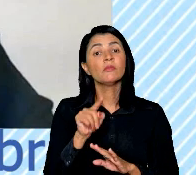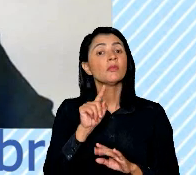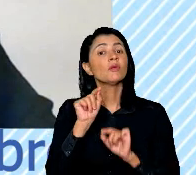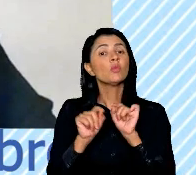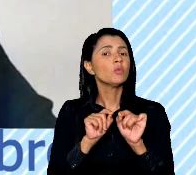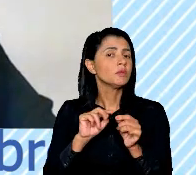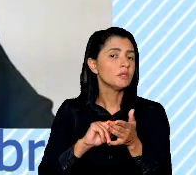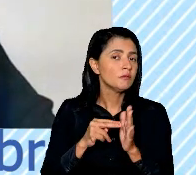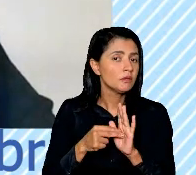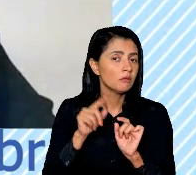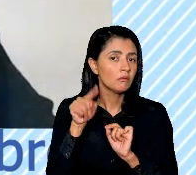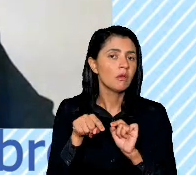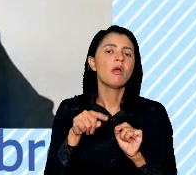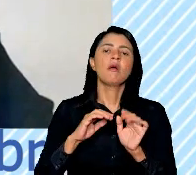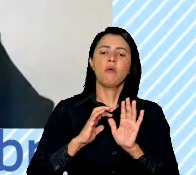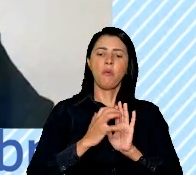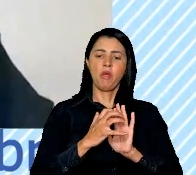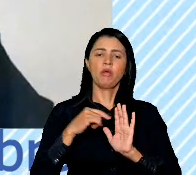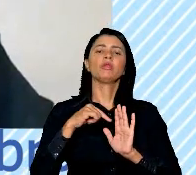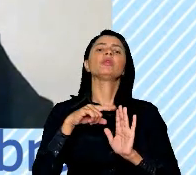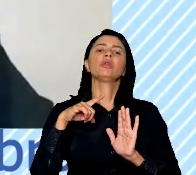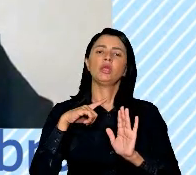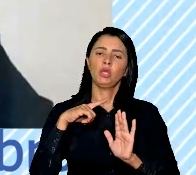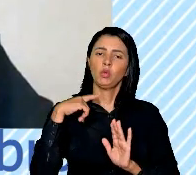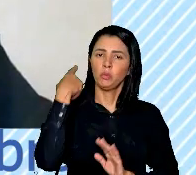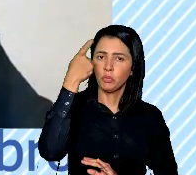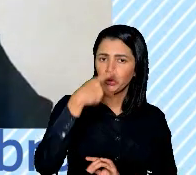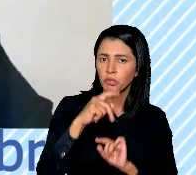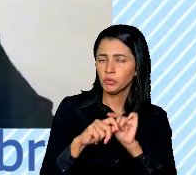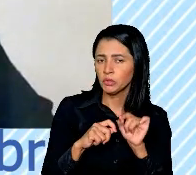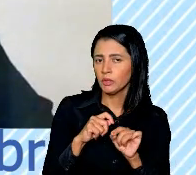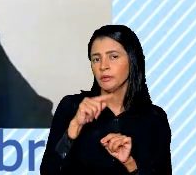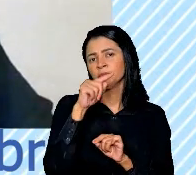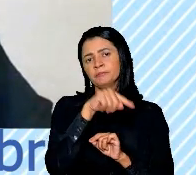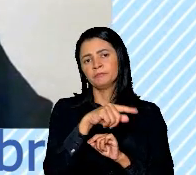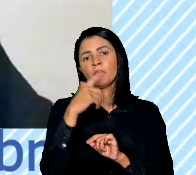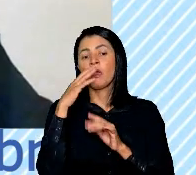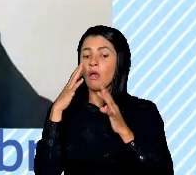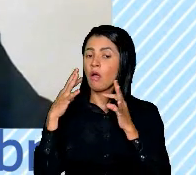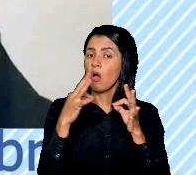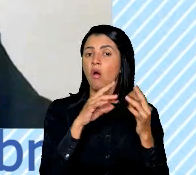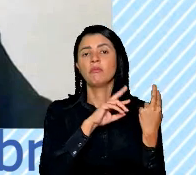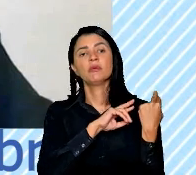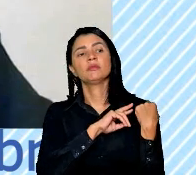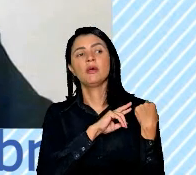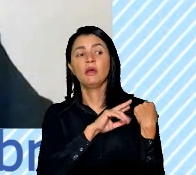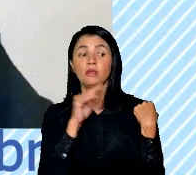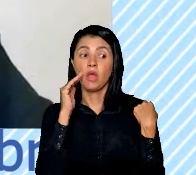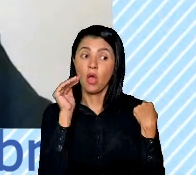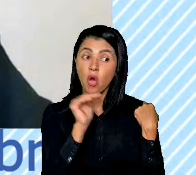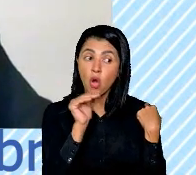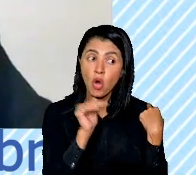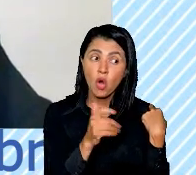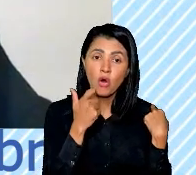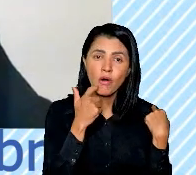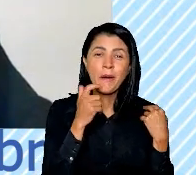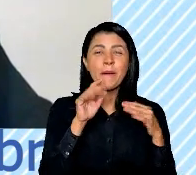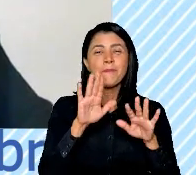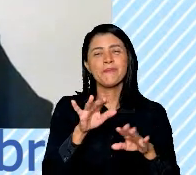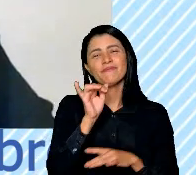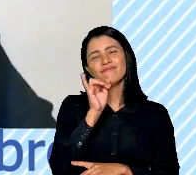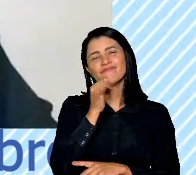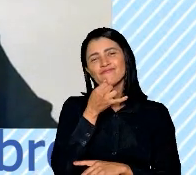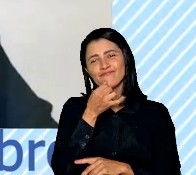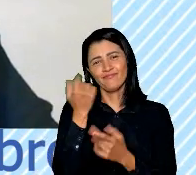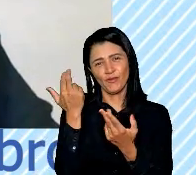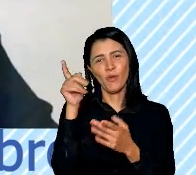os partidos políticos têm sido, de certa forma, chamados à responsabilidade. Mas, infelizmente, como bem